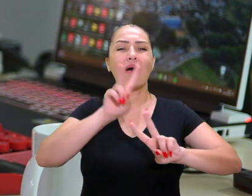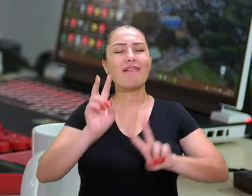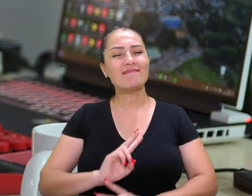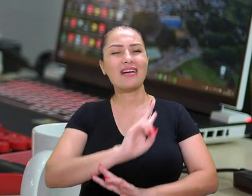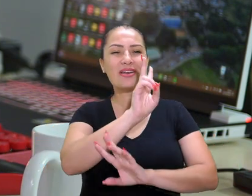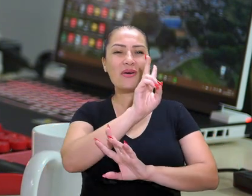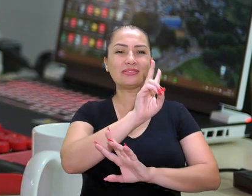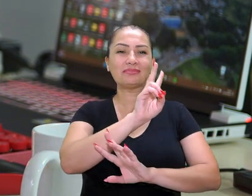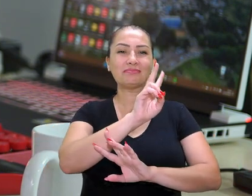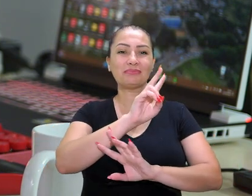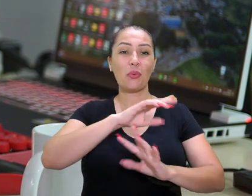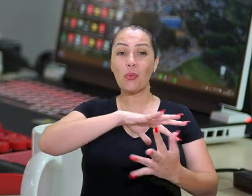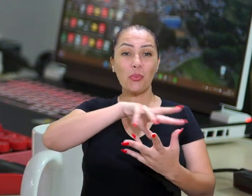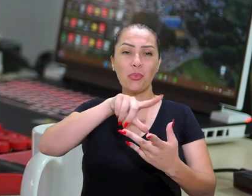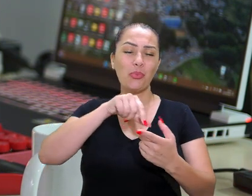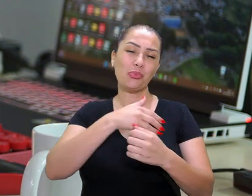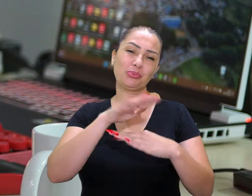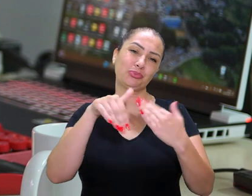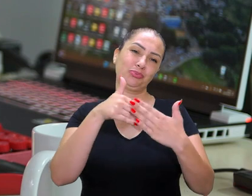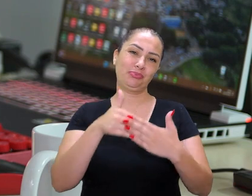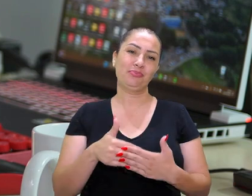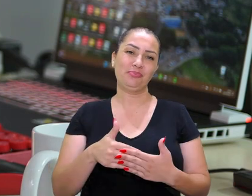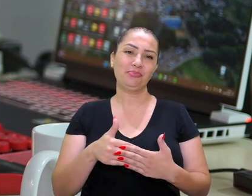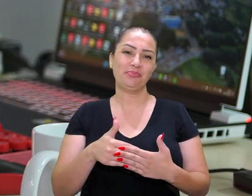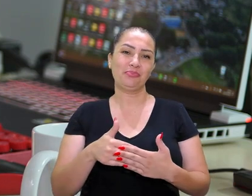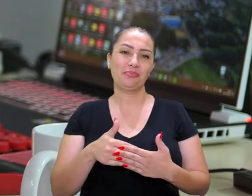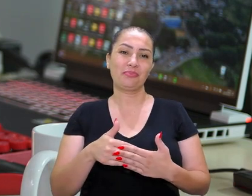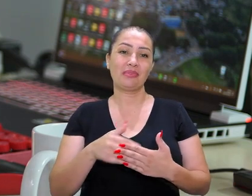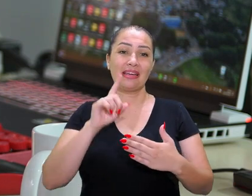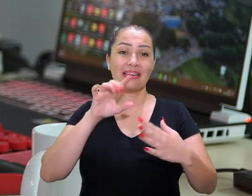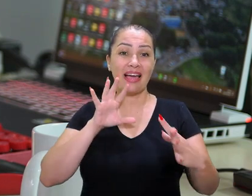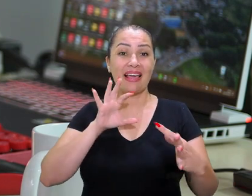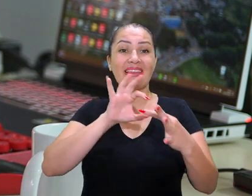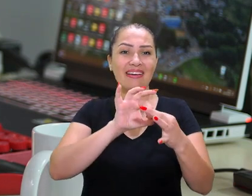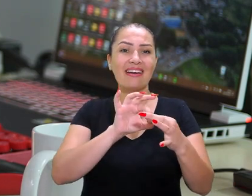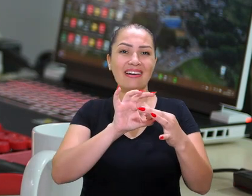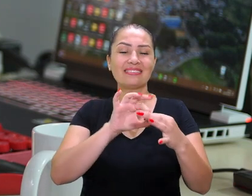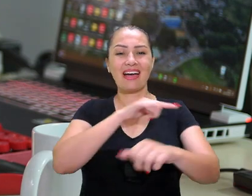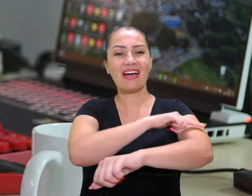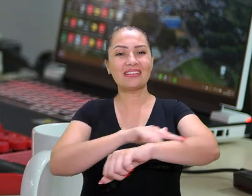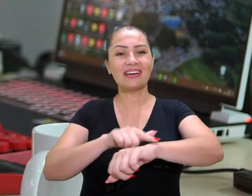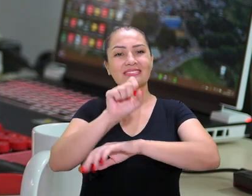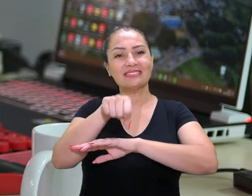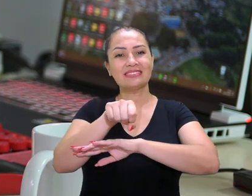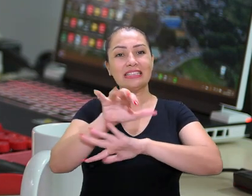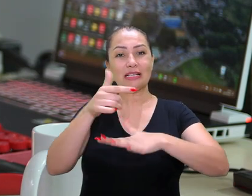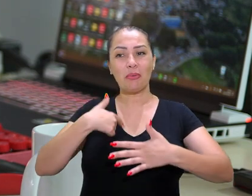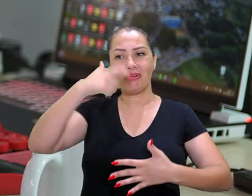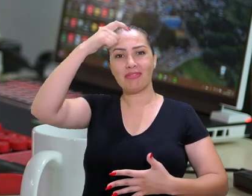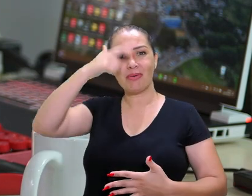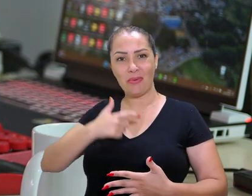para a humanidade como um todo. E isso está relacionado à educação. E então o que eu sou hoje